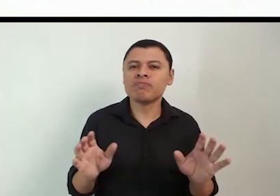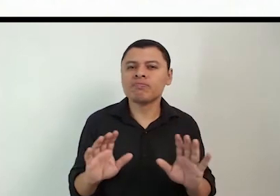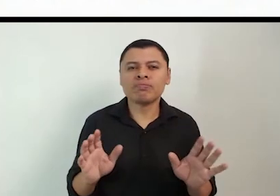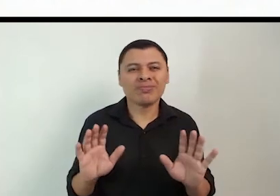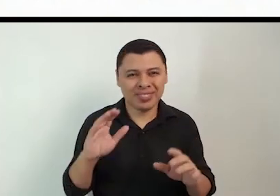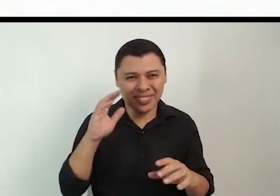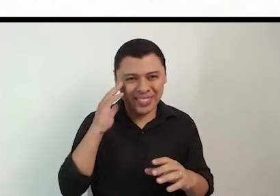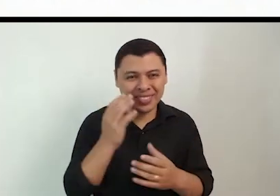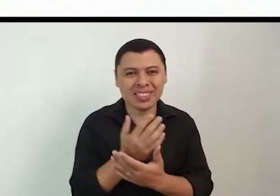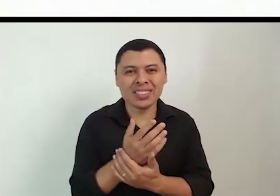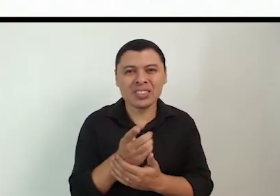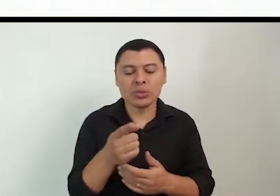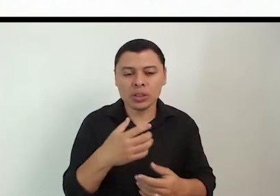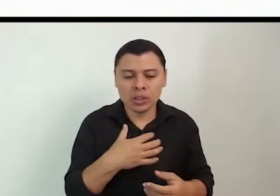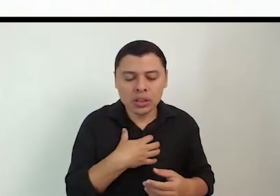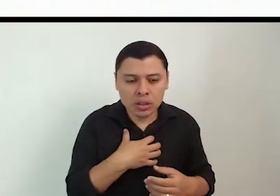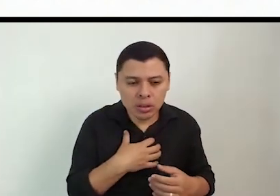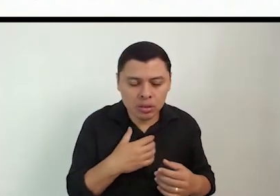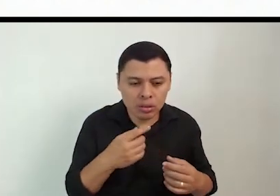realmente atice os seus sentidos, né?